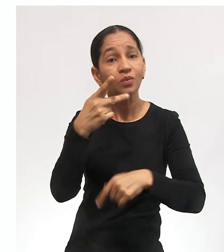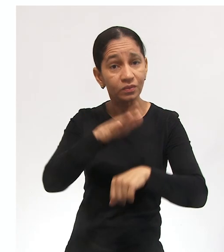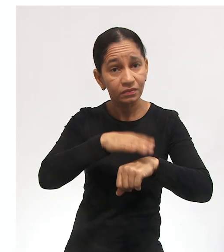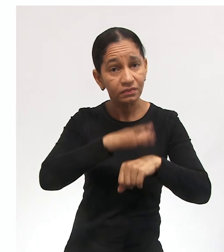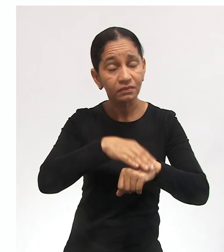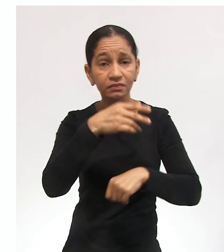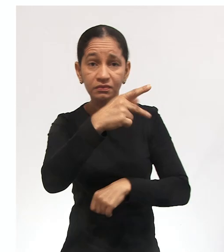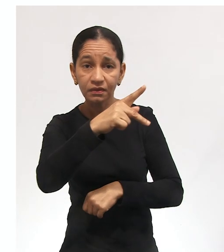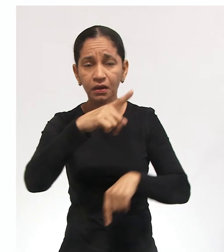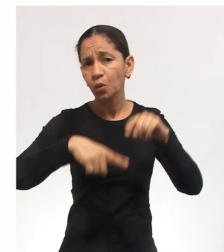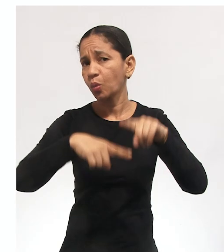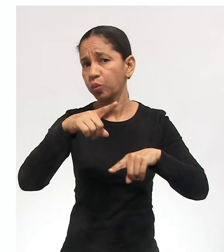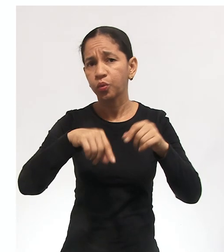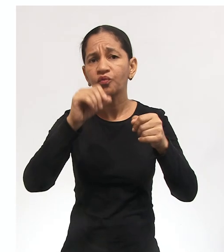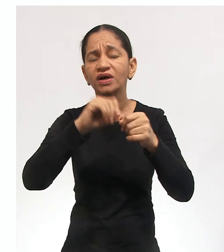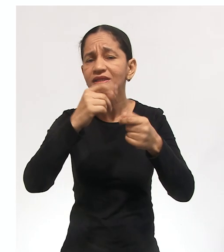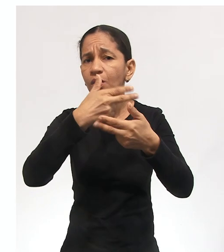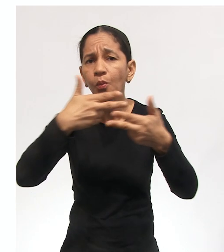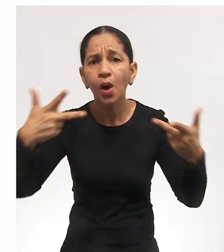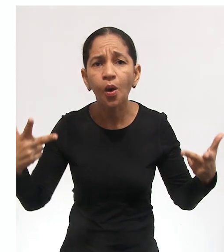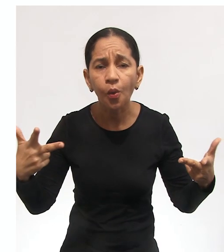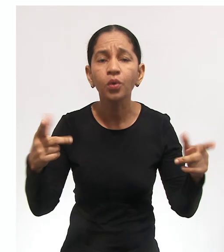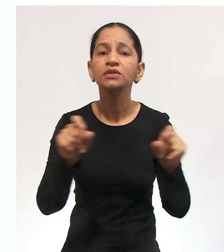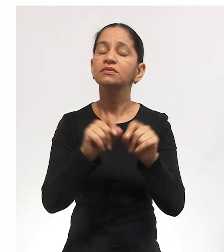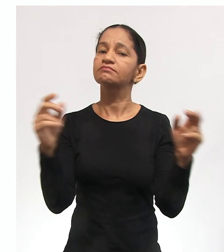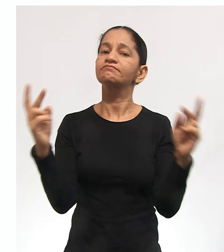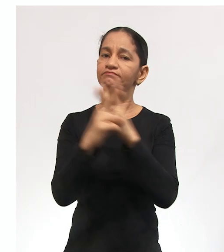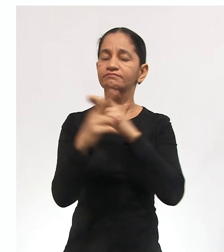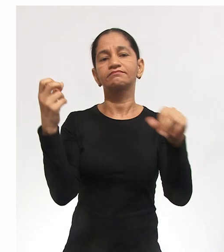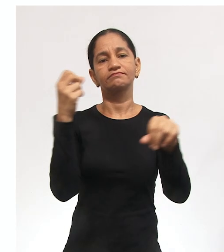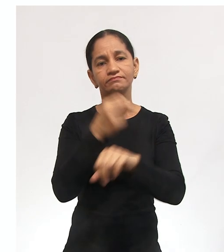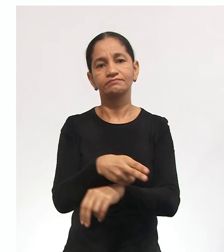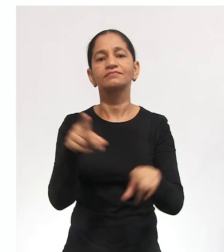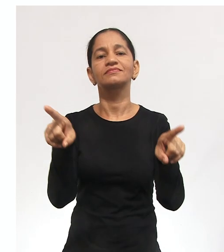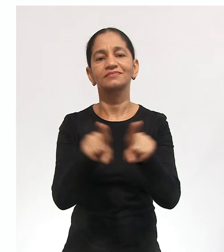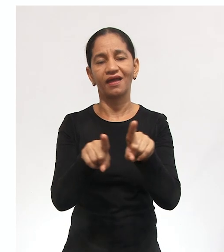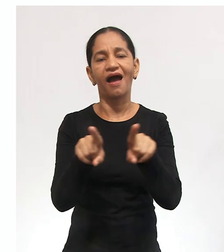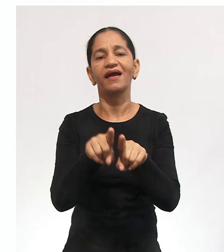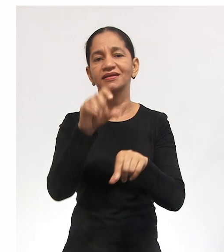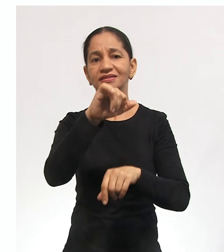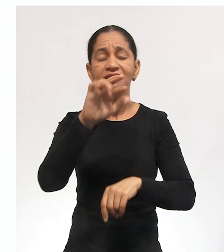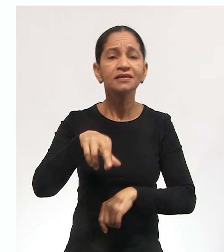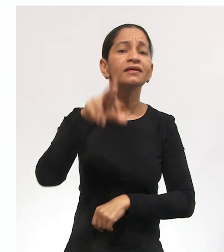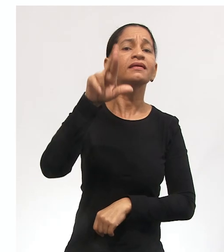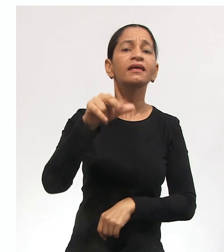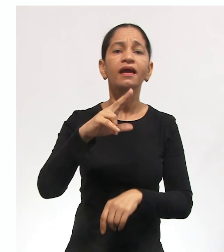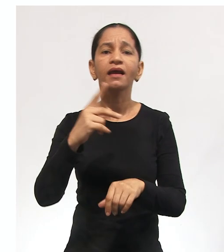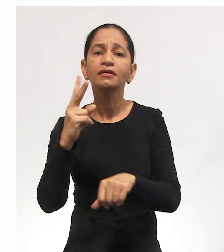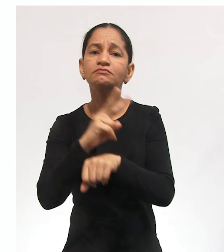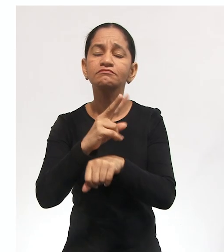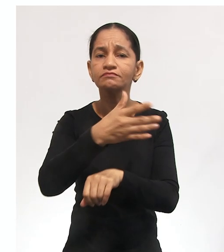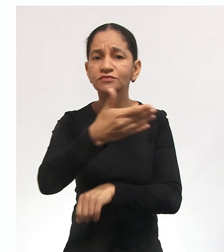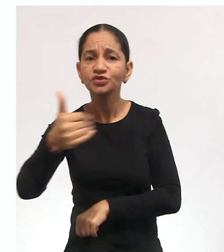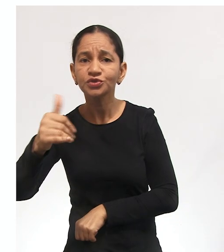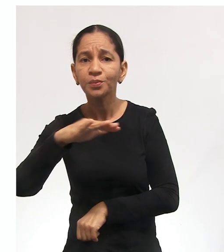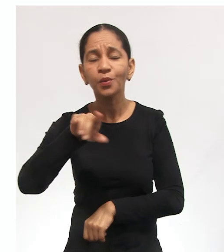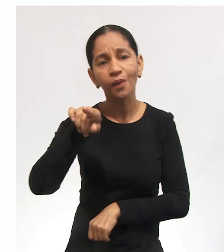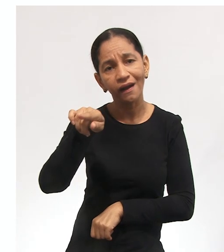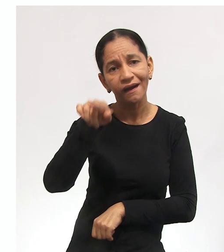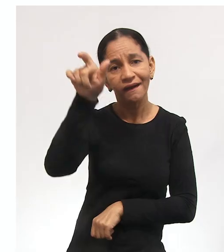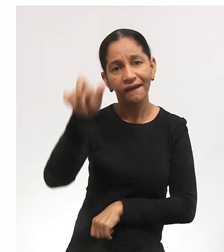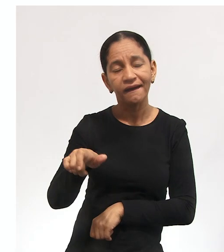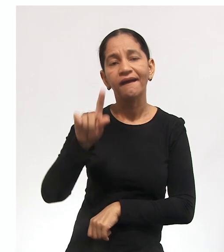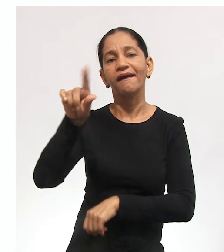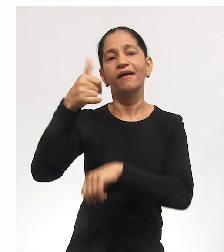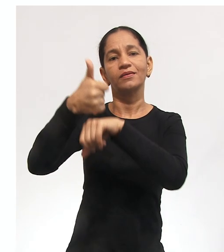forma não eventual, a gente vai ter uma relação de emprego e automaticamente quem toma aquele trabalho é